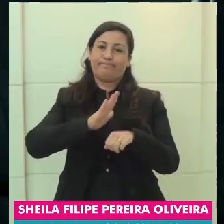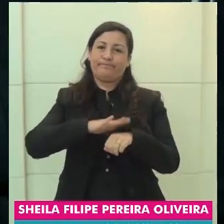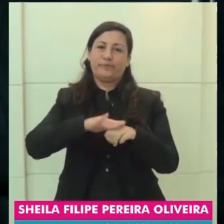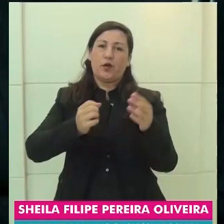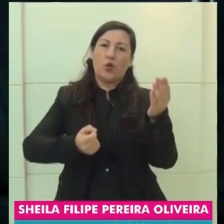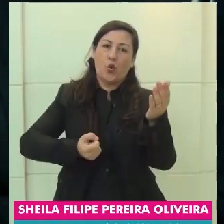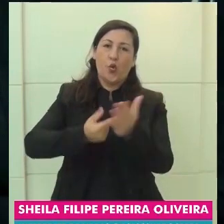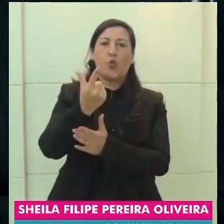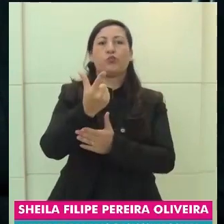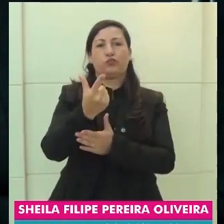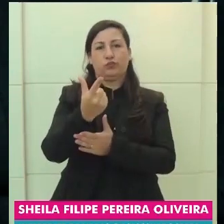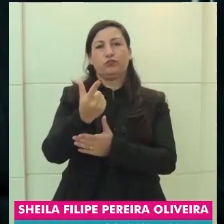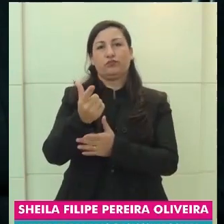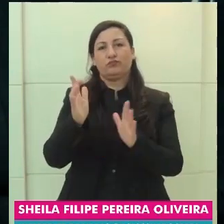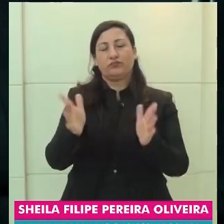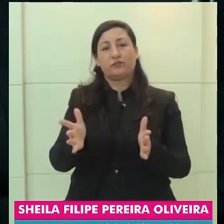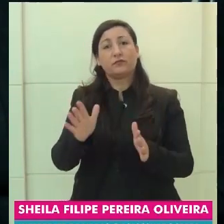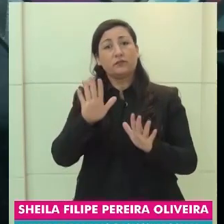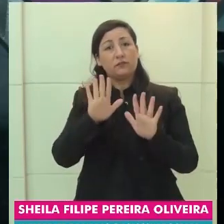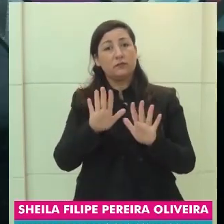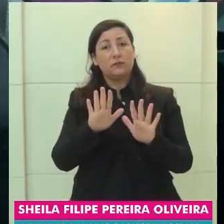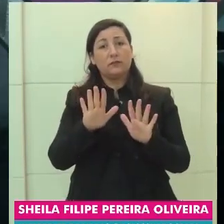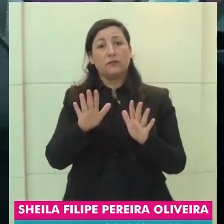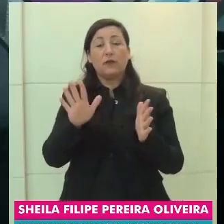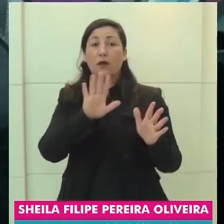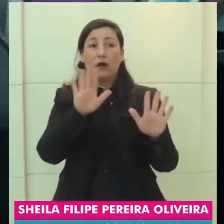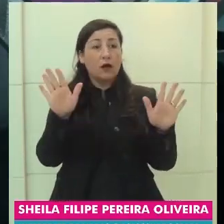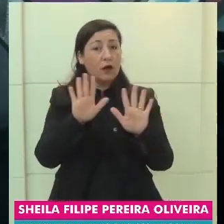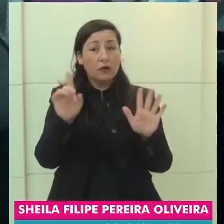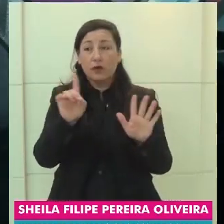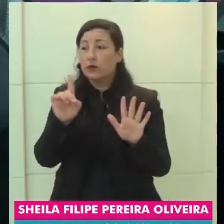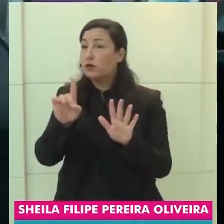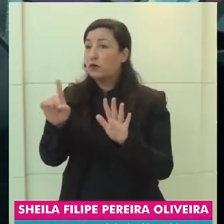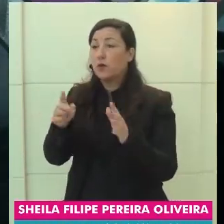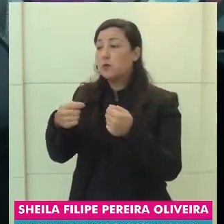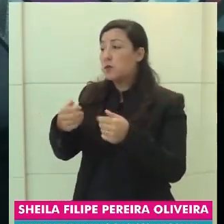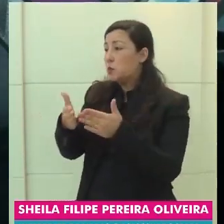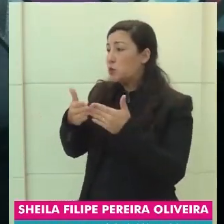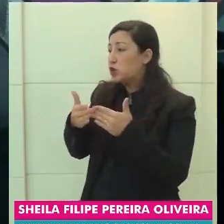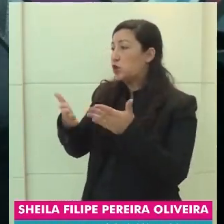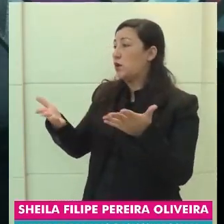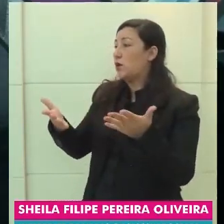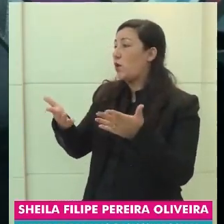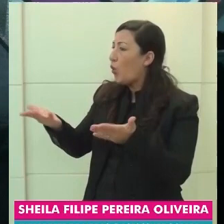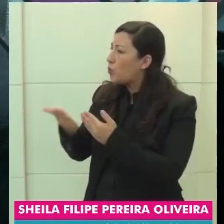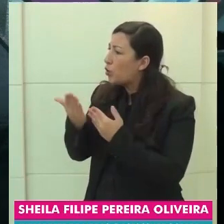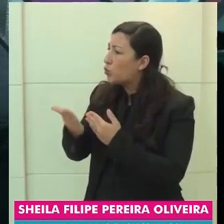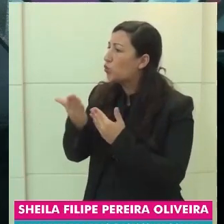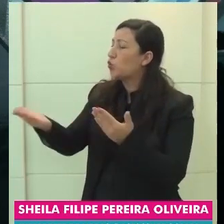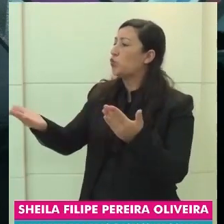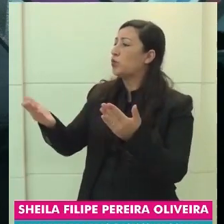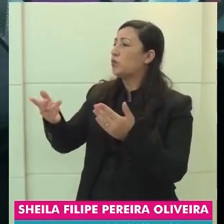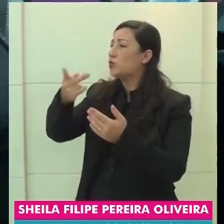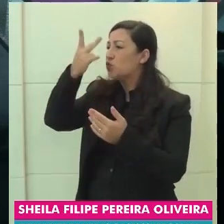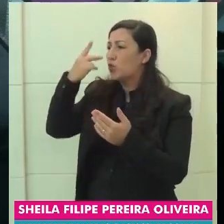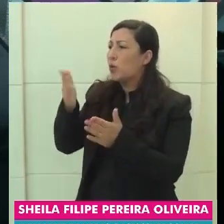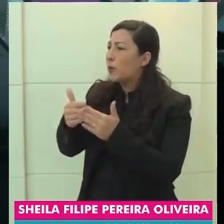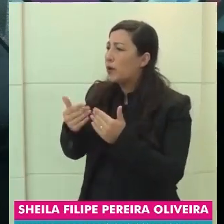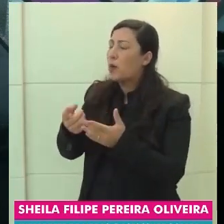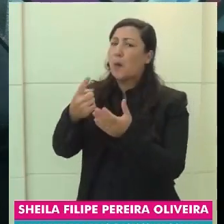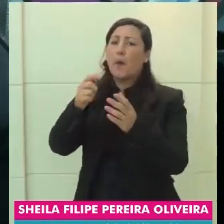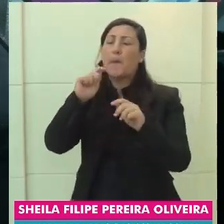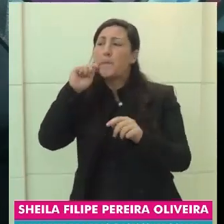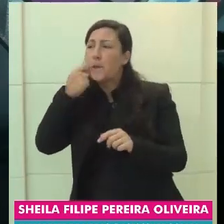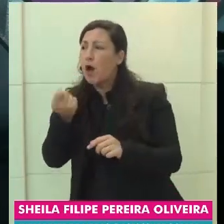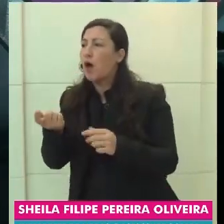A gente está ganhando de algumas mas tem que sair por aí, não, tem que ir aí pedir, o povo ajuda. Um dá o